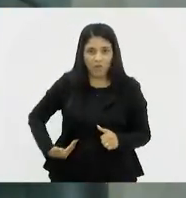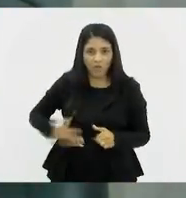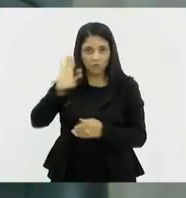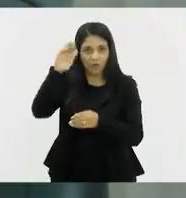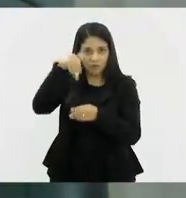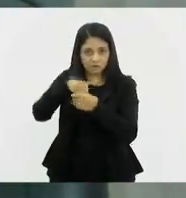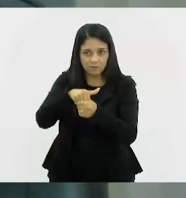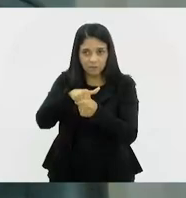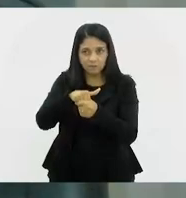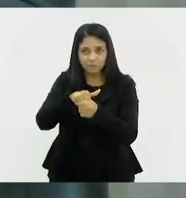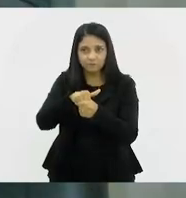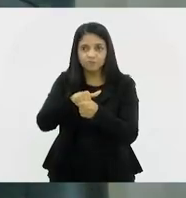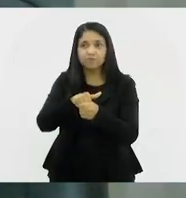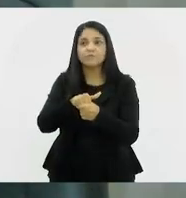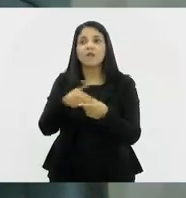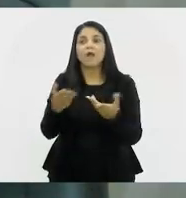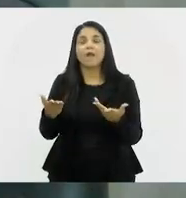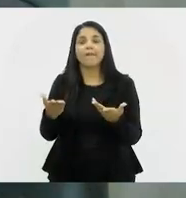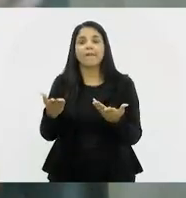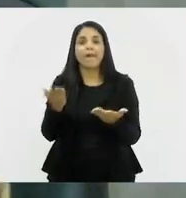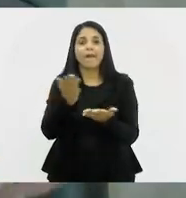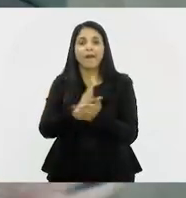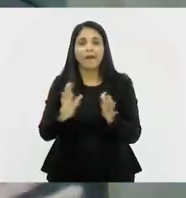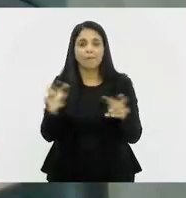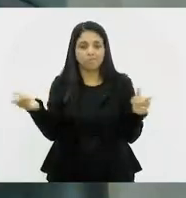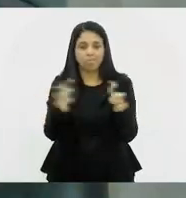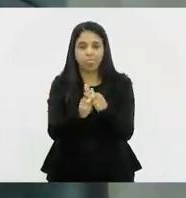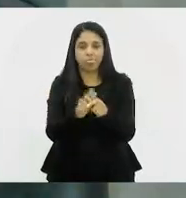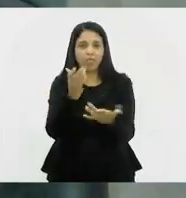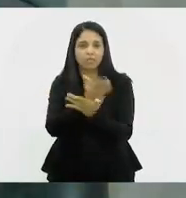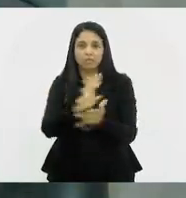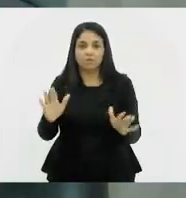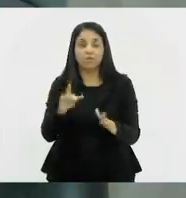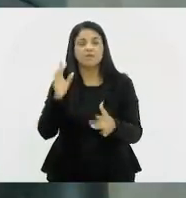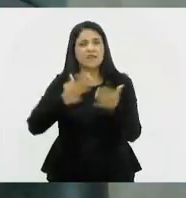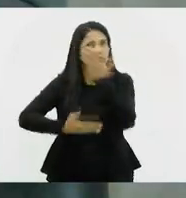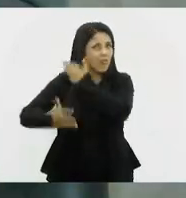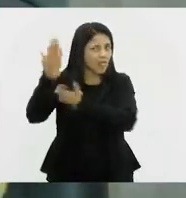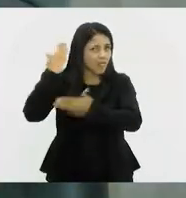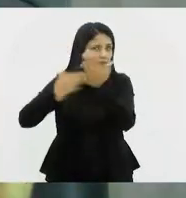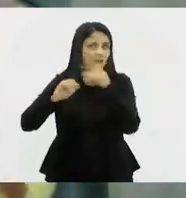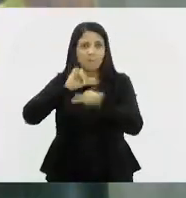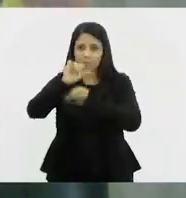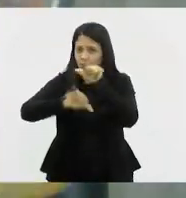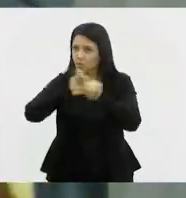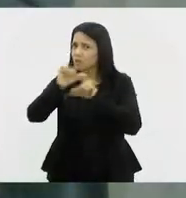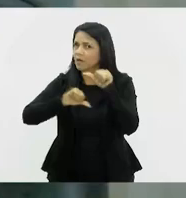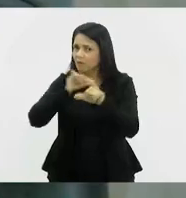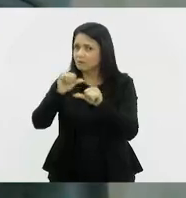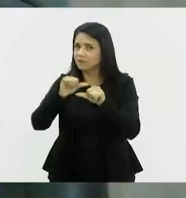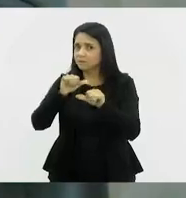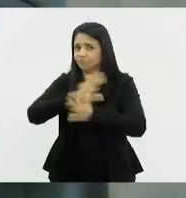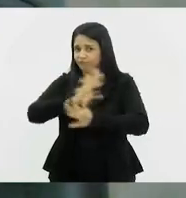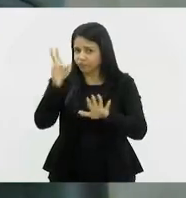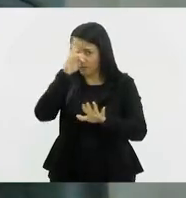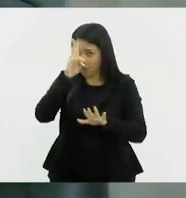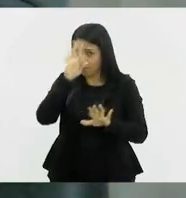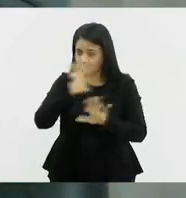governo, lá vão as coisas. Vocês já sofreram algum tempo atrás uma mudança, lembrem-se disso. Não vou falar mais.